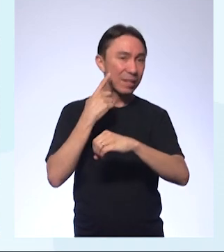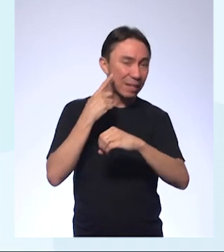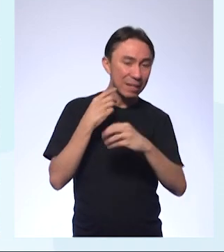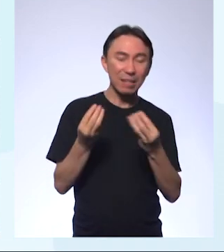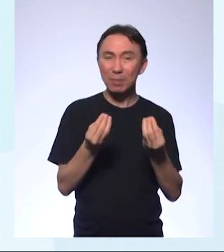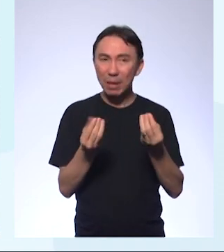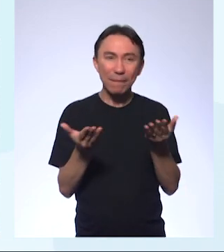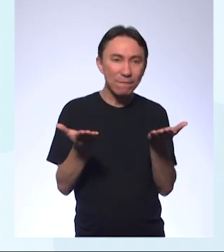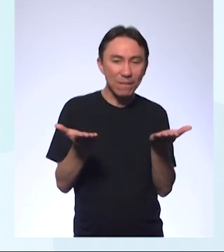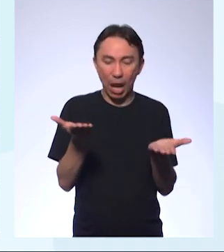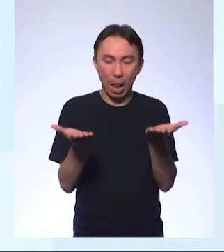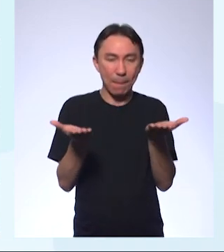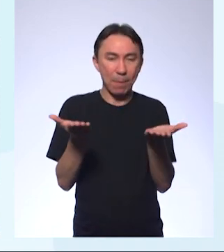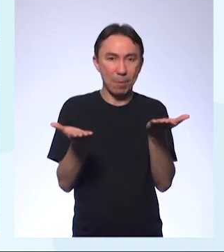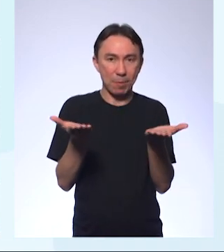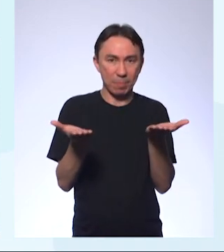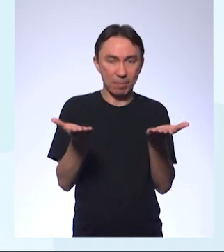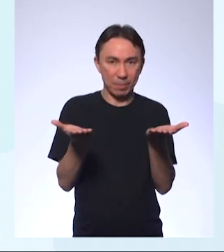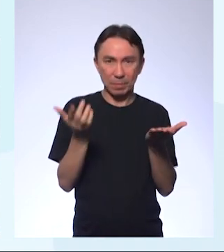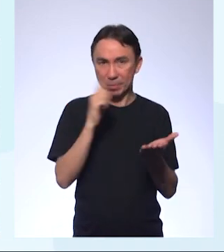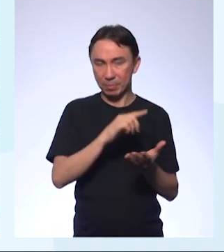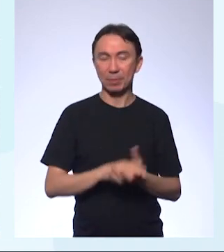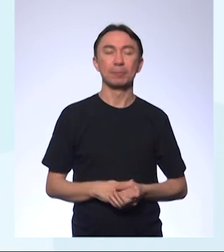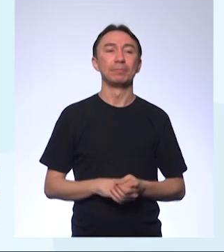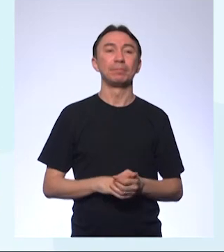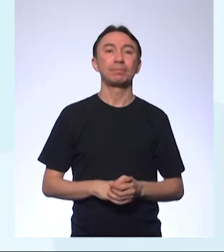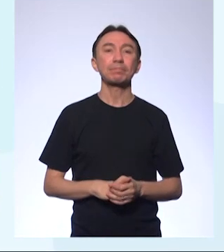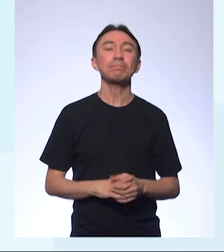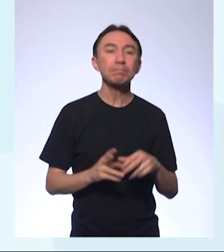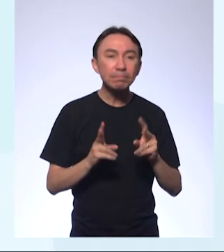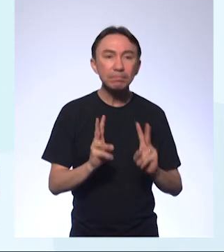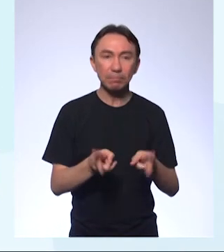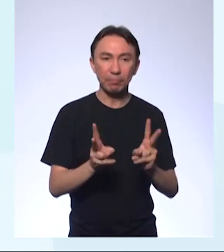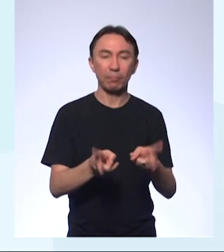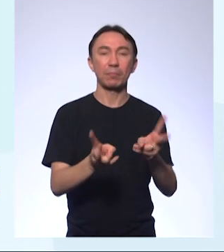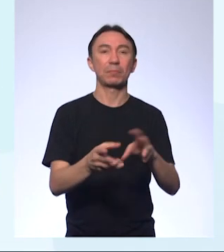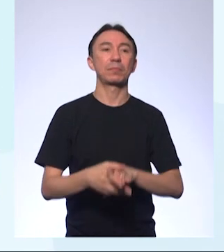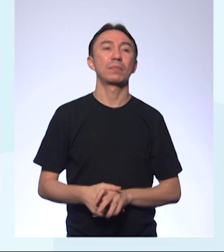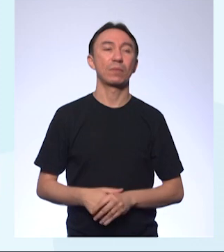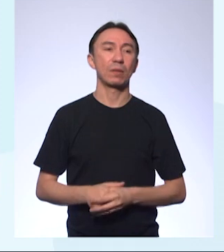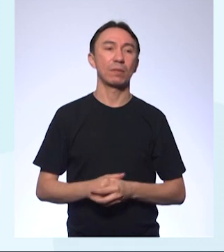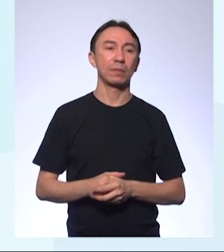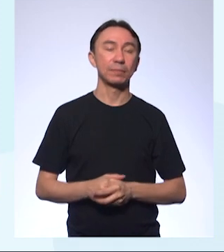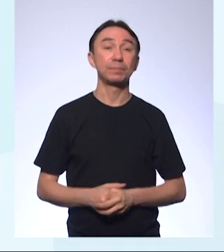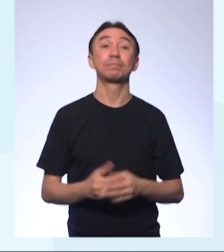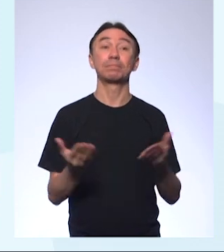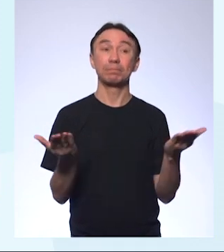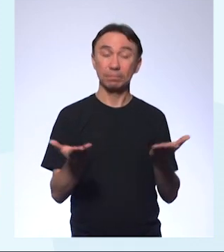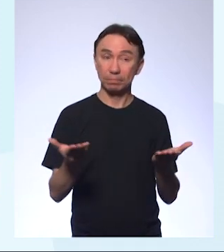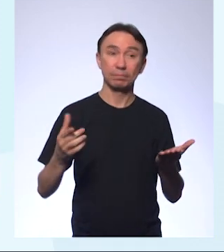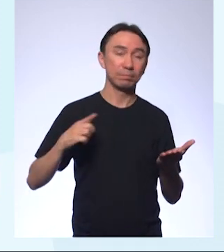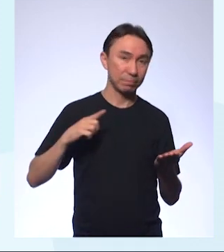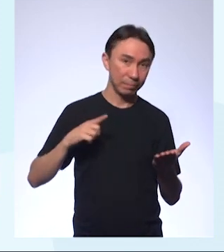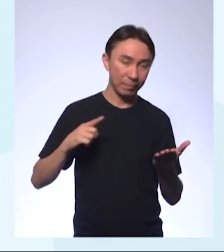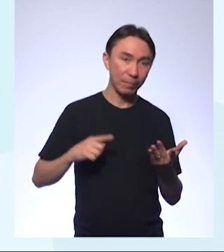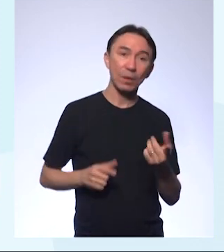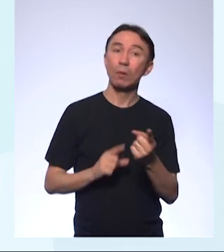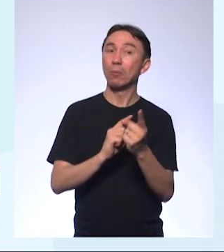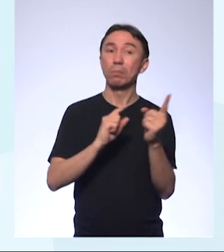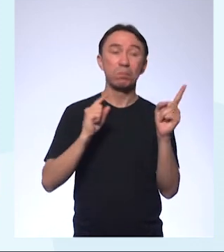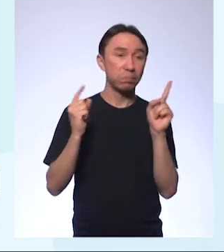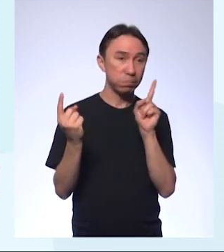estabilizar, na verdade. Pode continuar. Agora, nós temos o inverso, temos